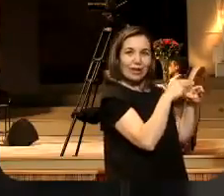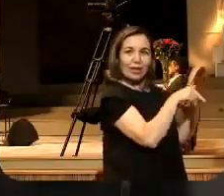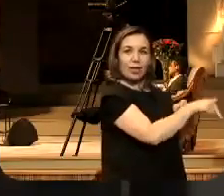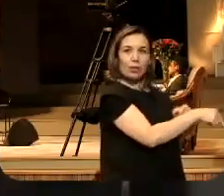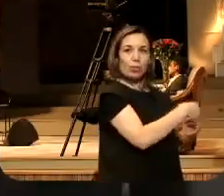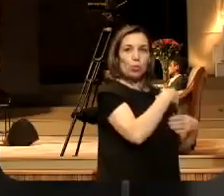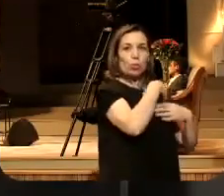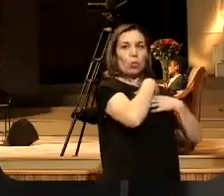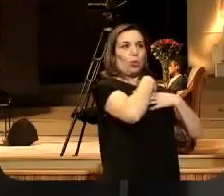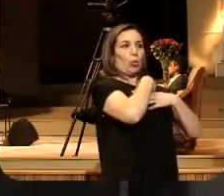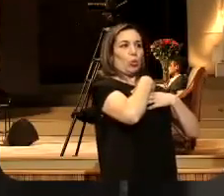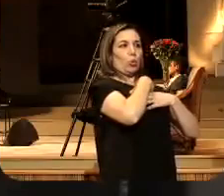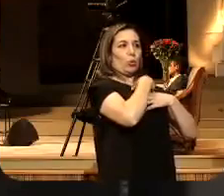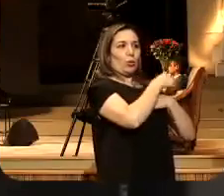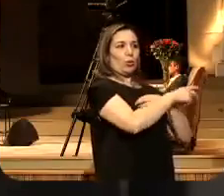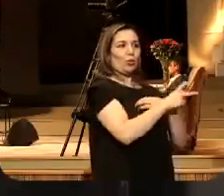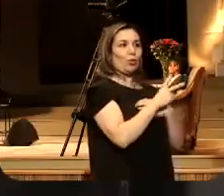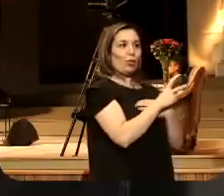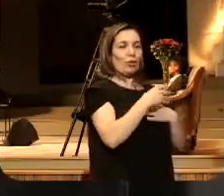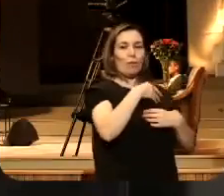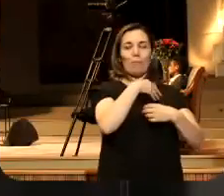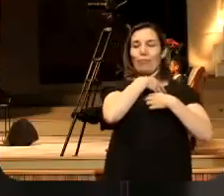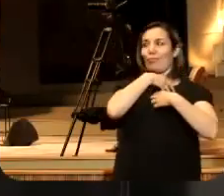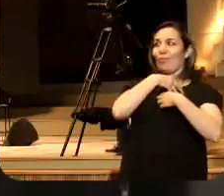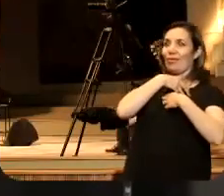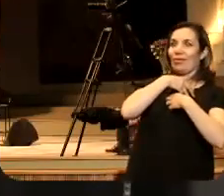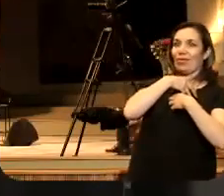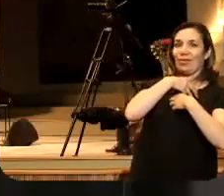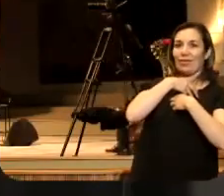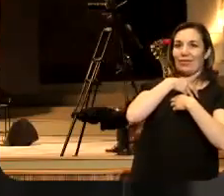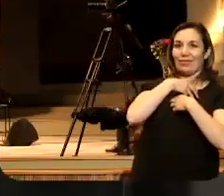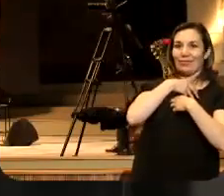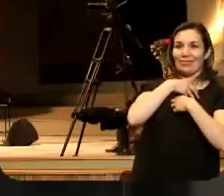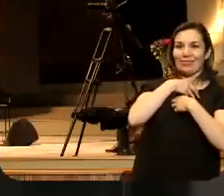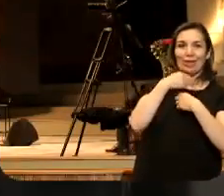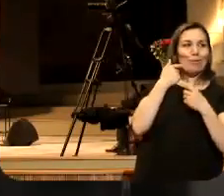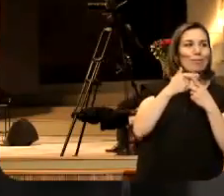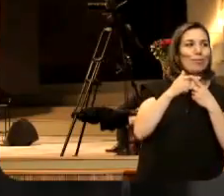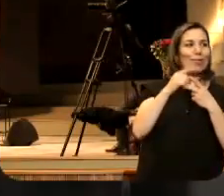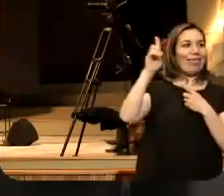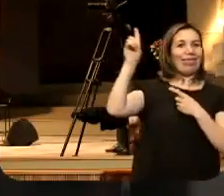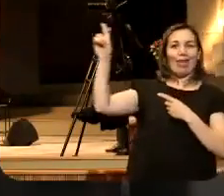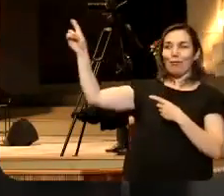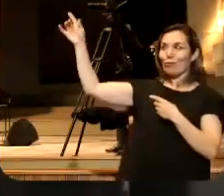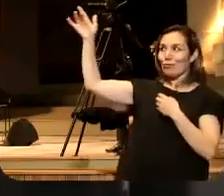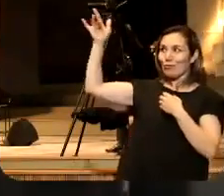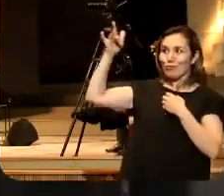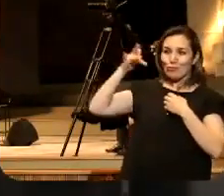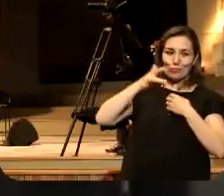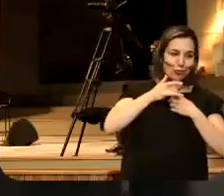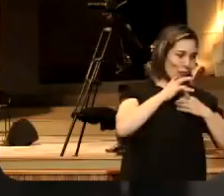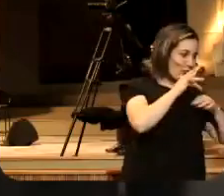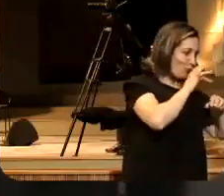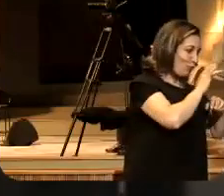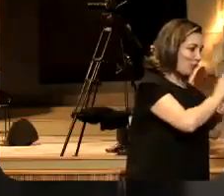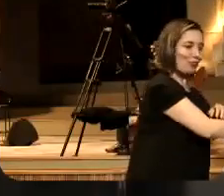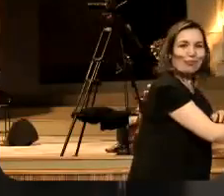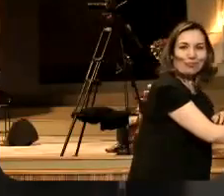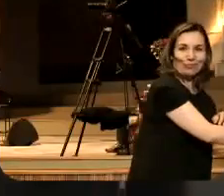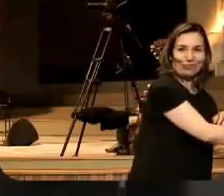poucas vezes a Trindade participa da visita. Não poucas